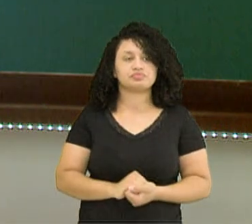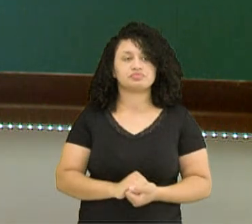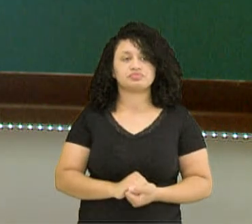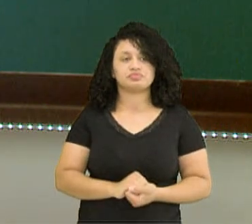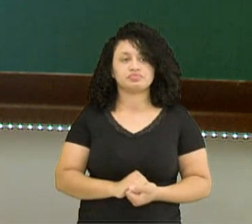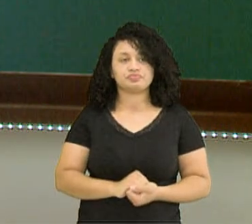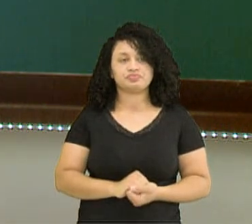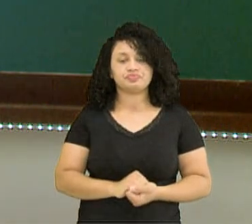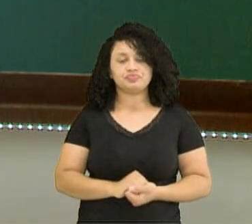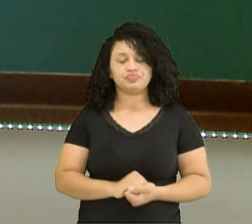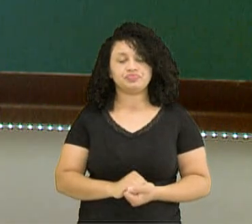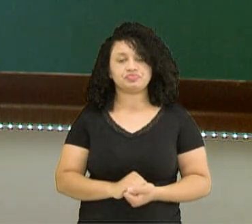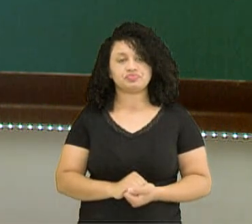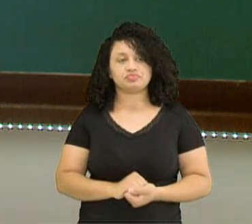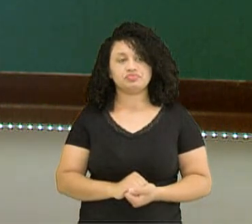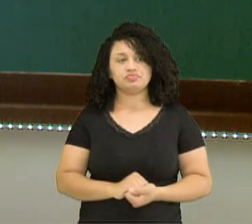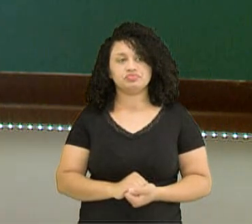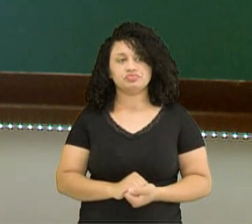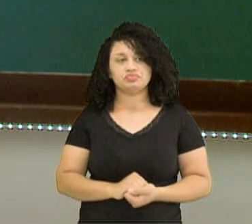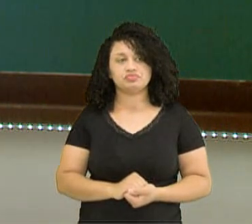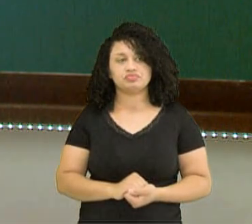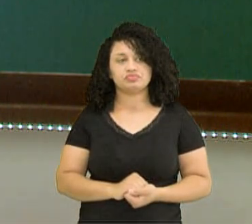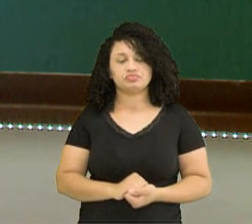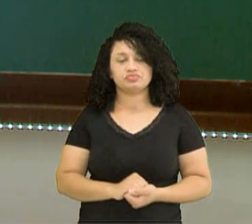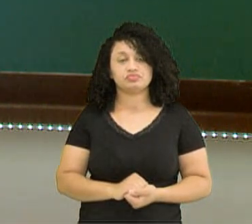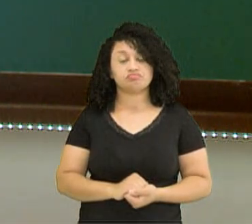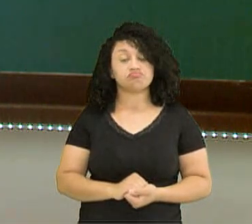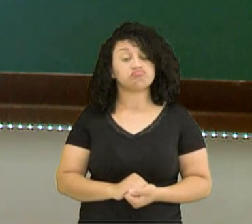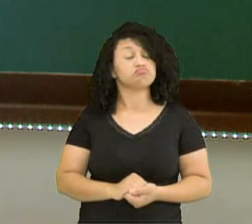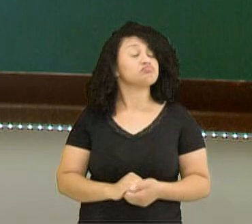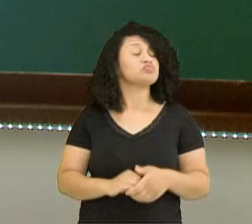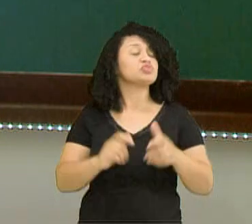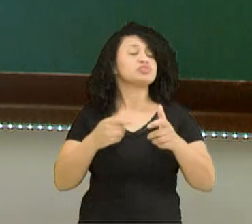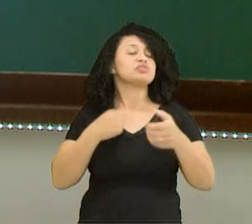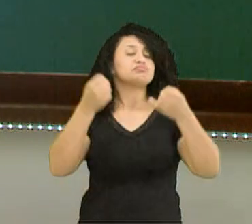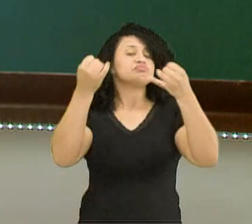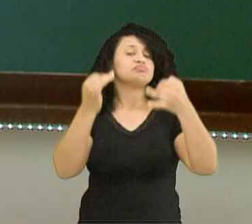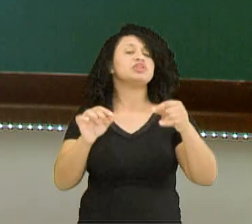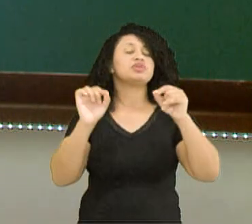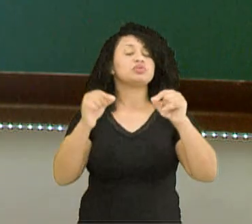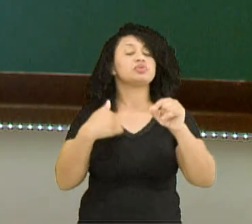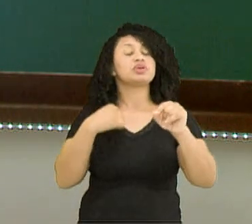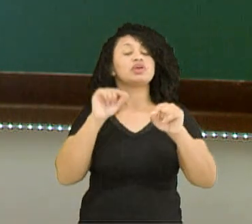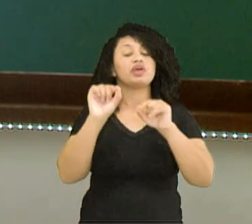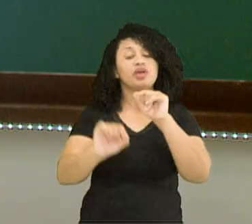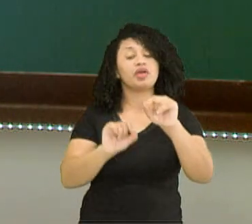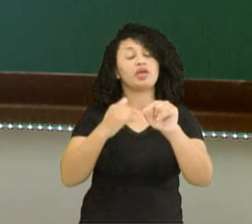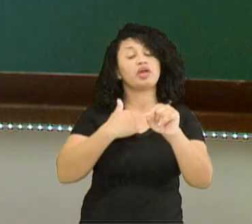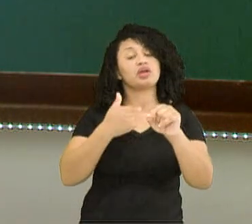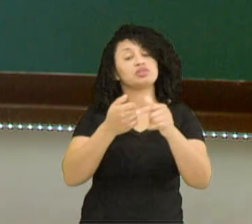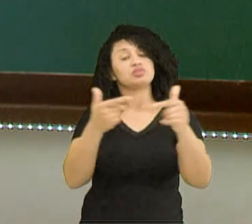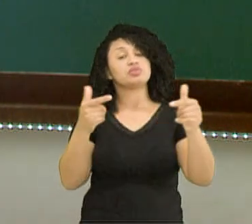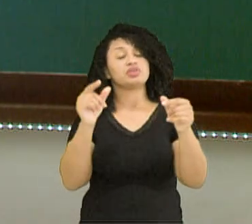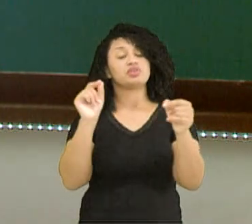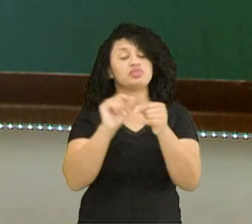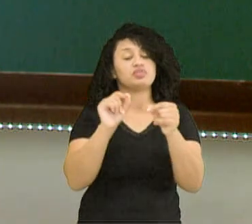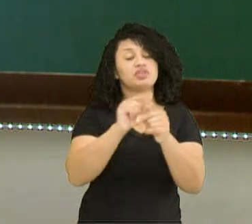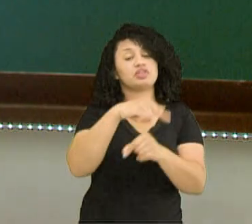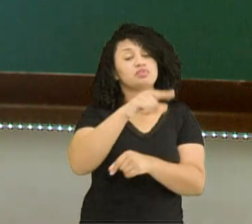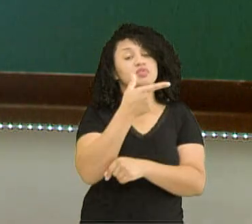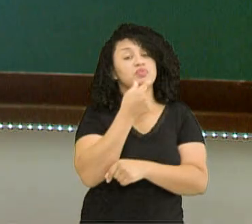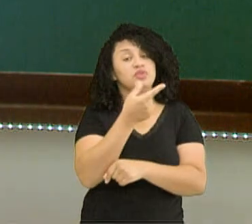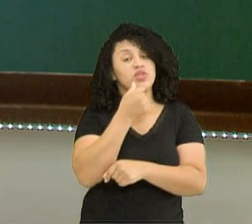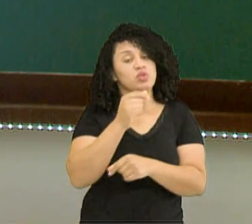things that were designed to be done by boys. Onde é que ela fala sobre as coisas, né, que são feitas para os